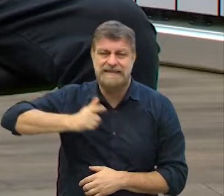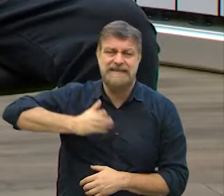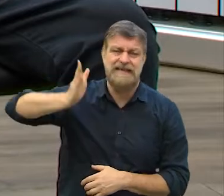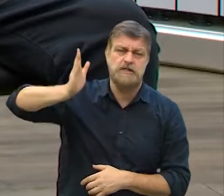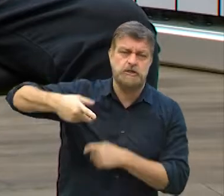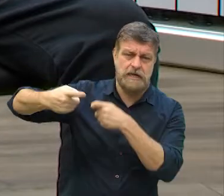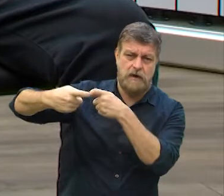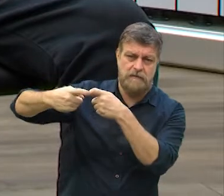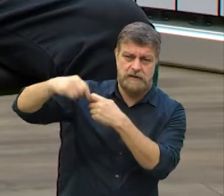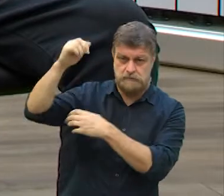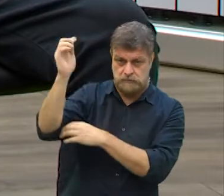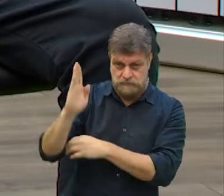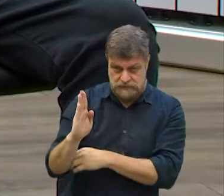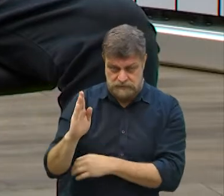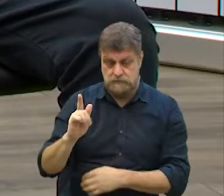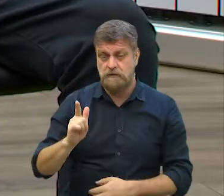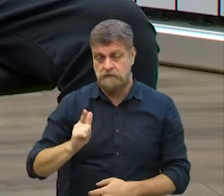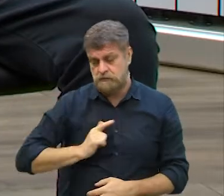têm isso, né?